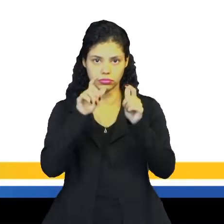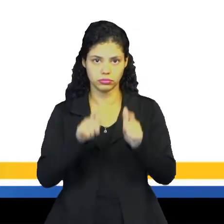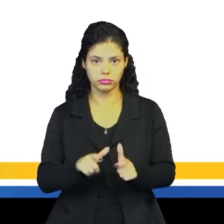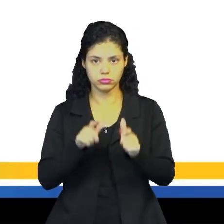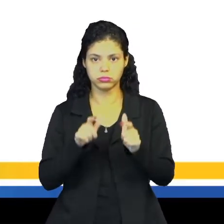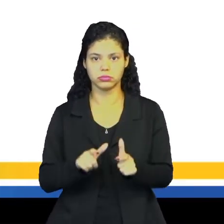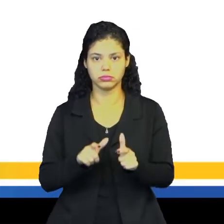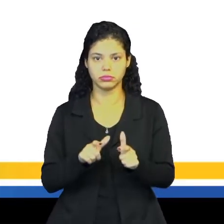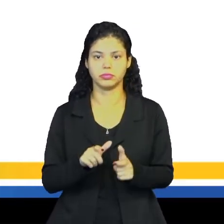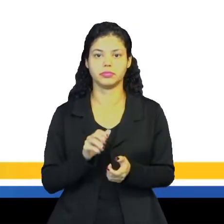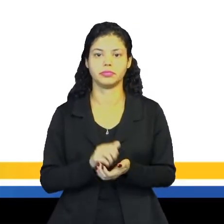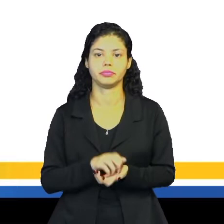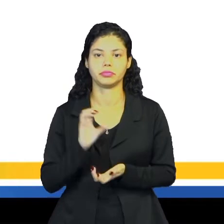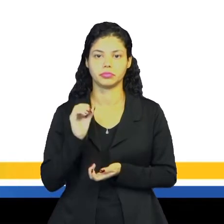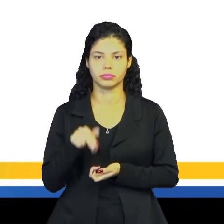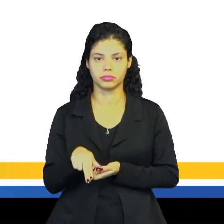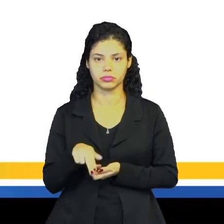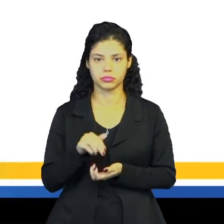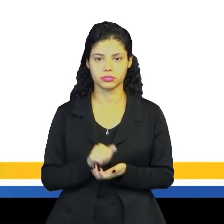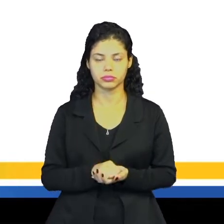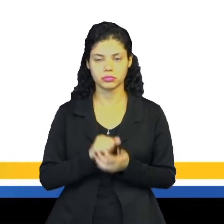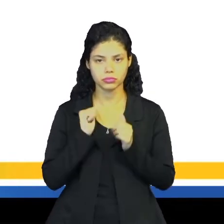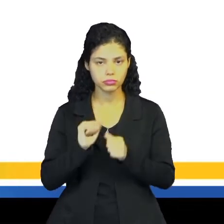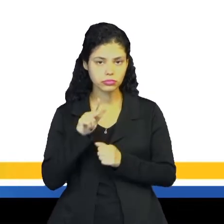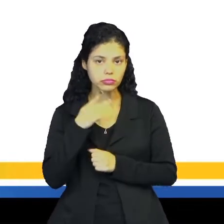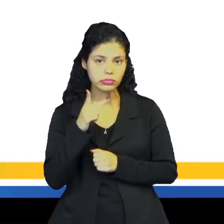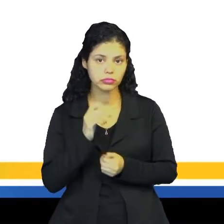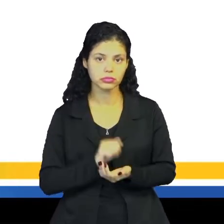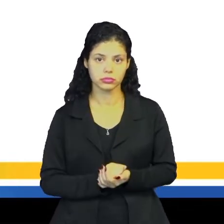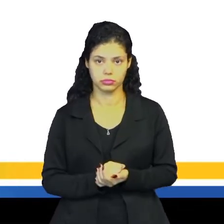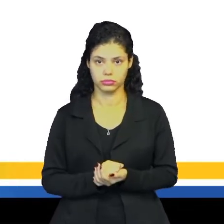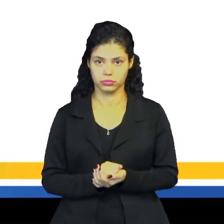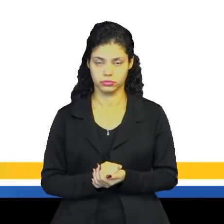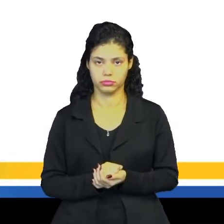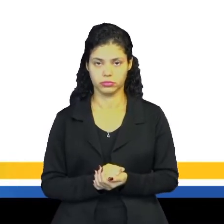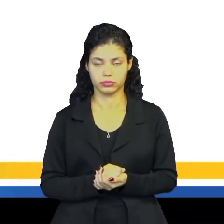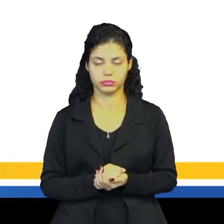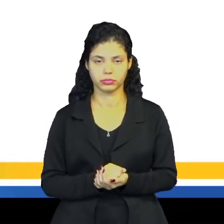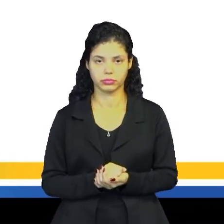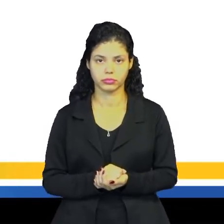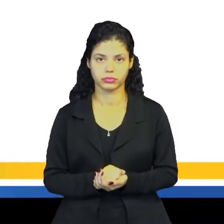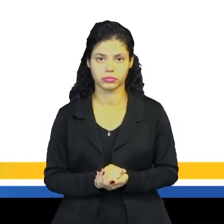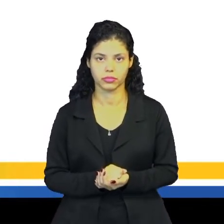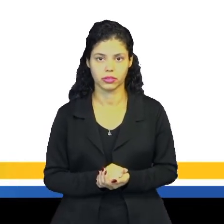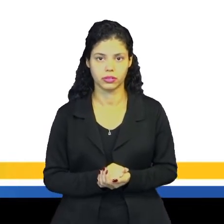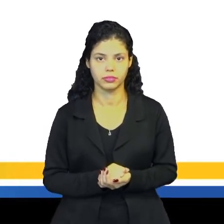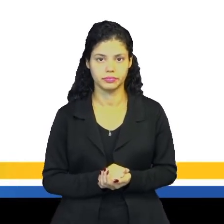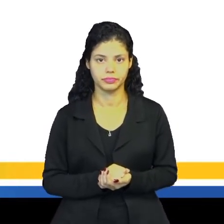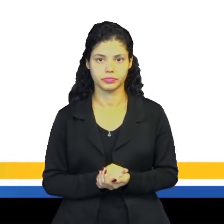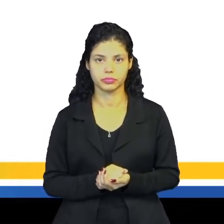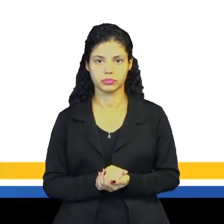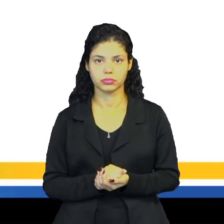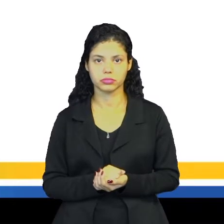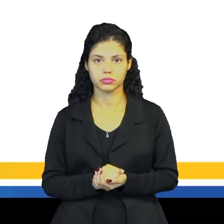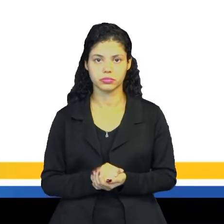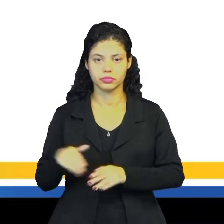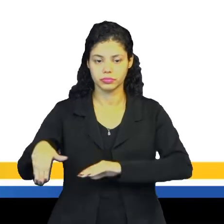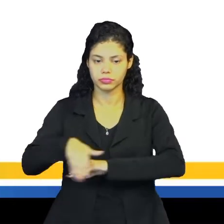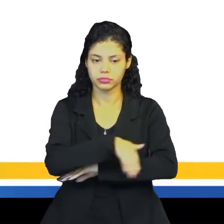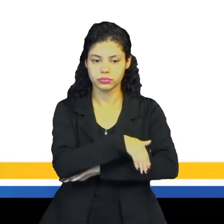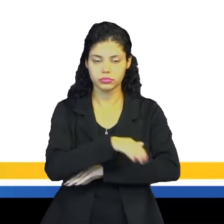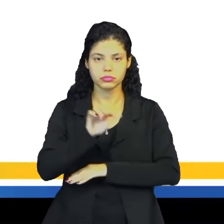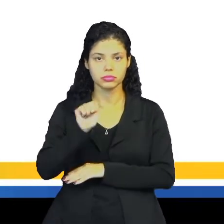que é localização, que nós podemos falar sobre street, avenue e road. No caso,